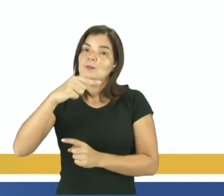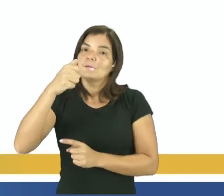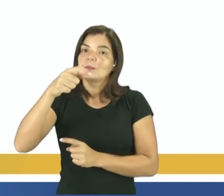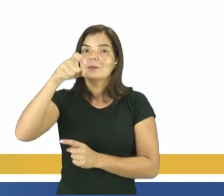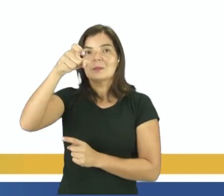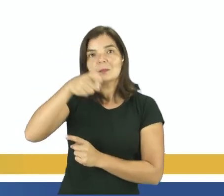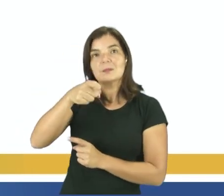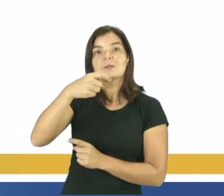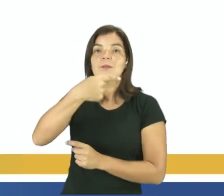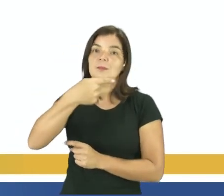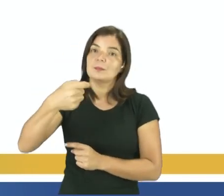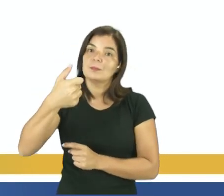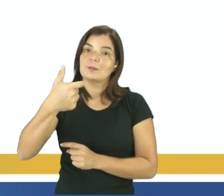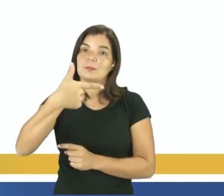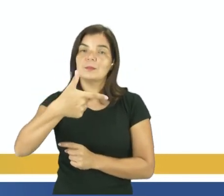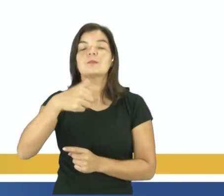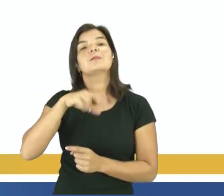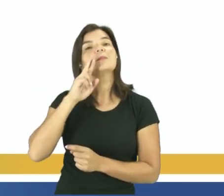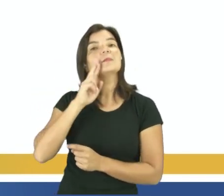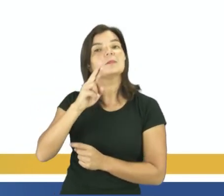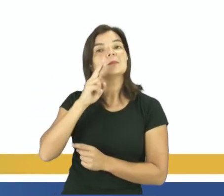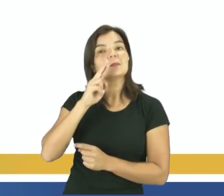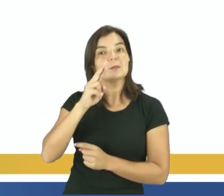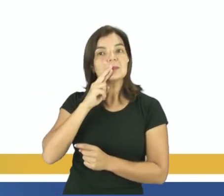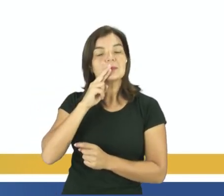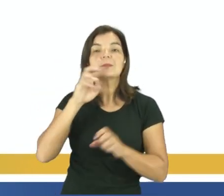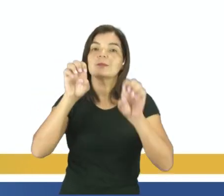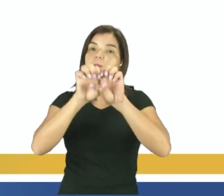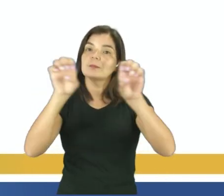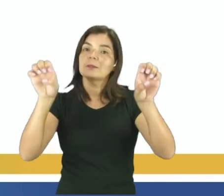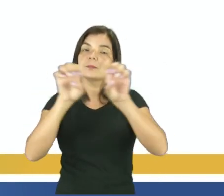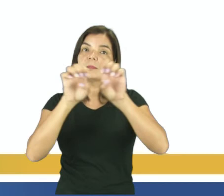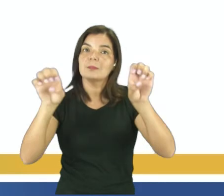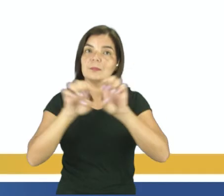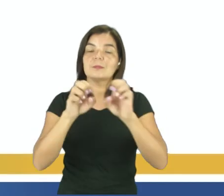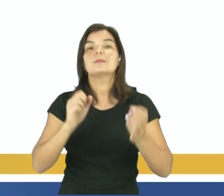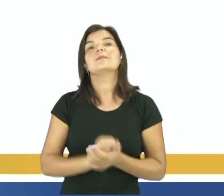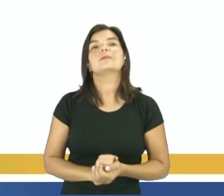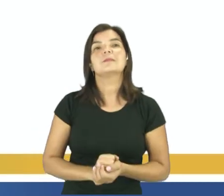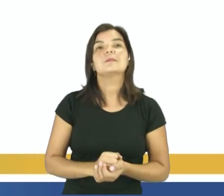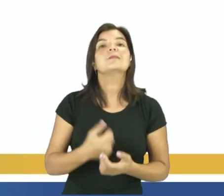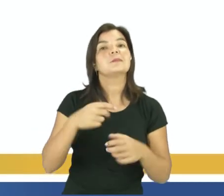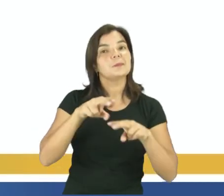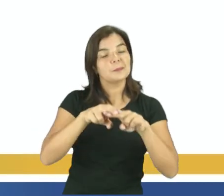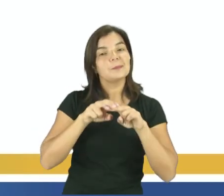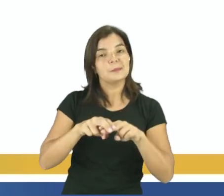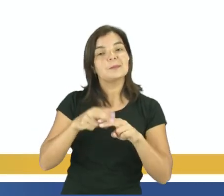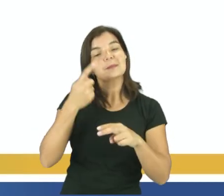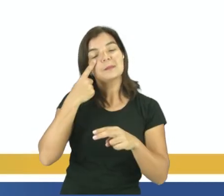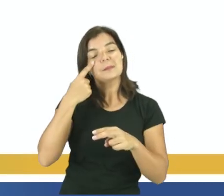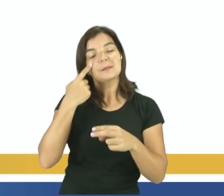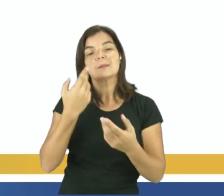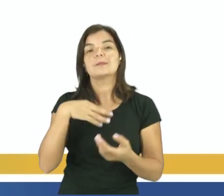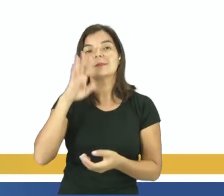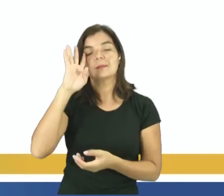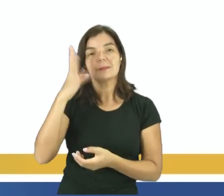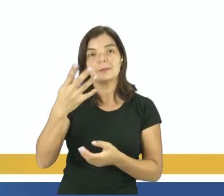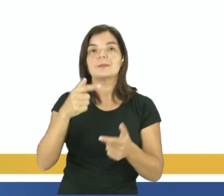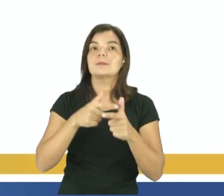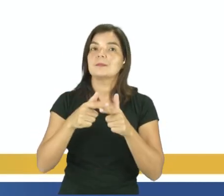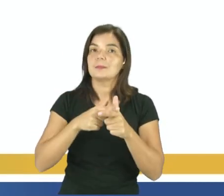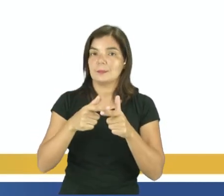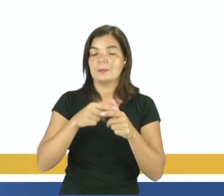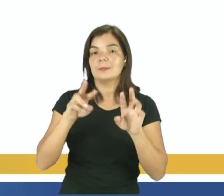a 7x menos 12. E aqui você vai resolver a equação. Para isso que nós aprendemos a resolver equações do primeiro grau, para resolver